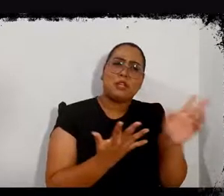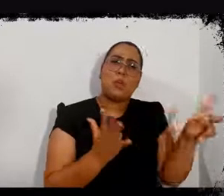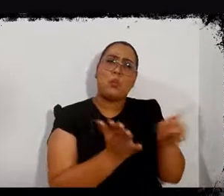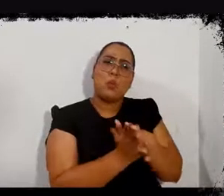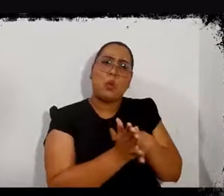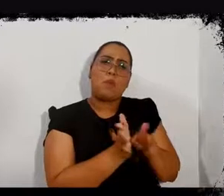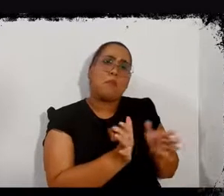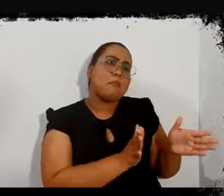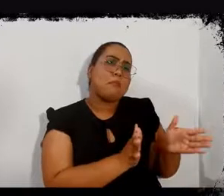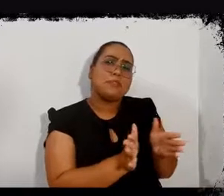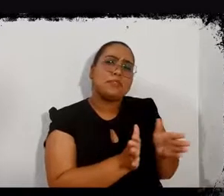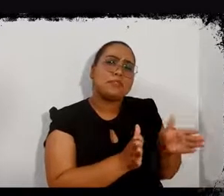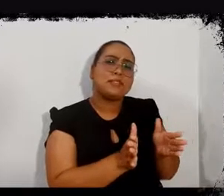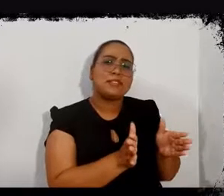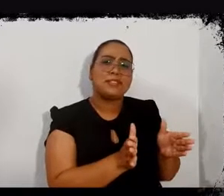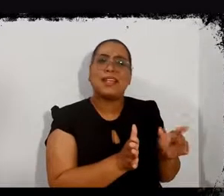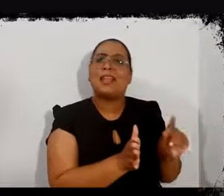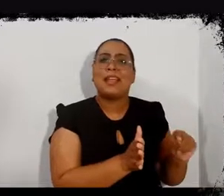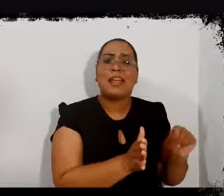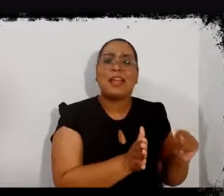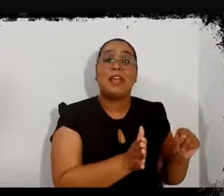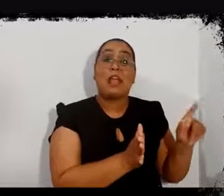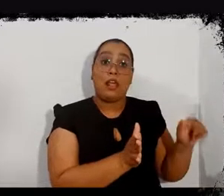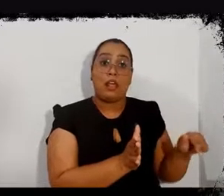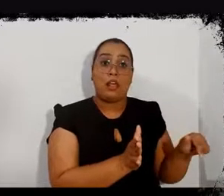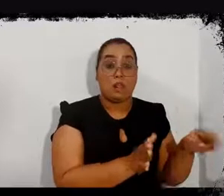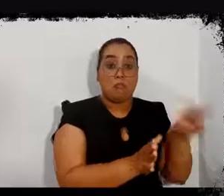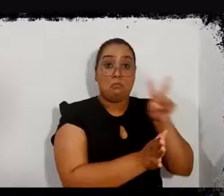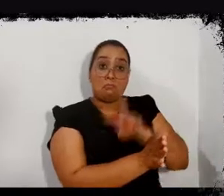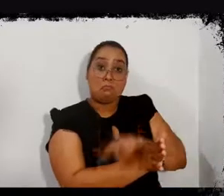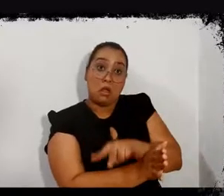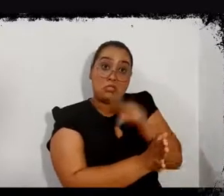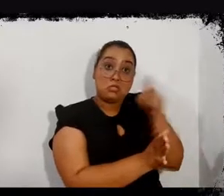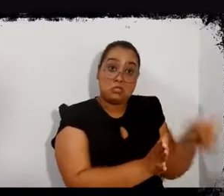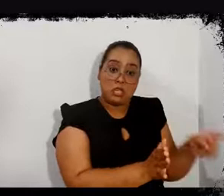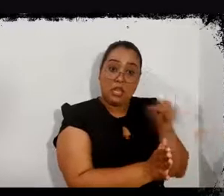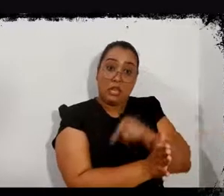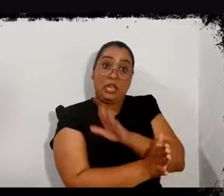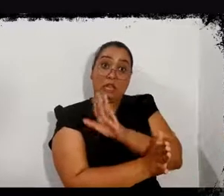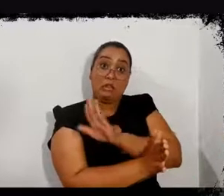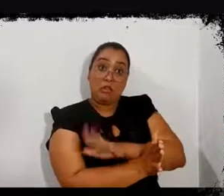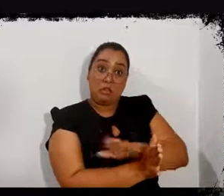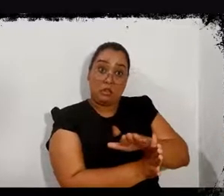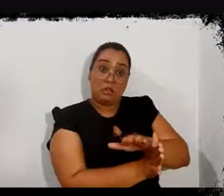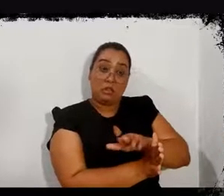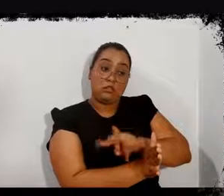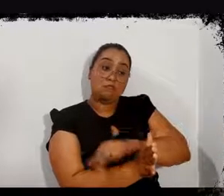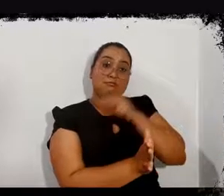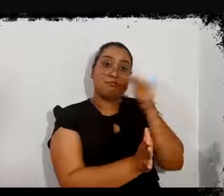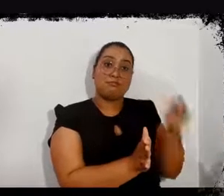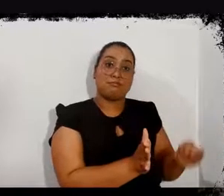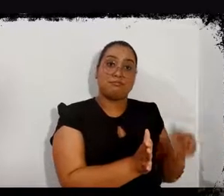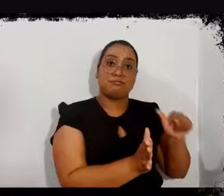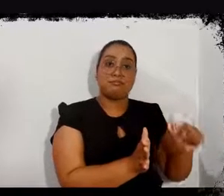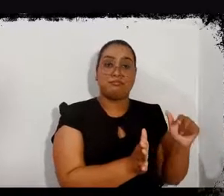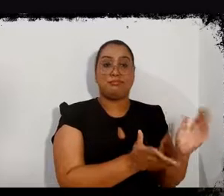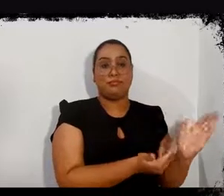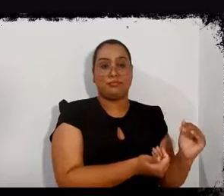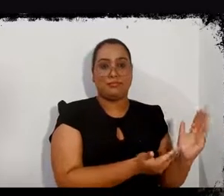assumir o seu lugar na sociedade. O conto Pequeno Polegar